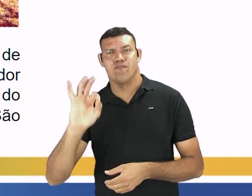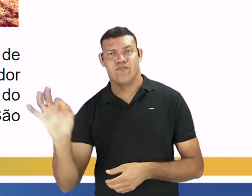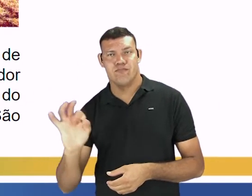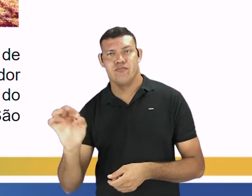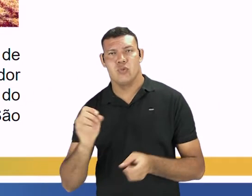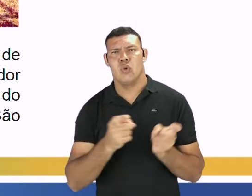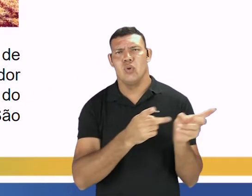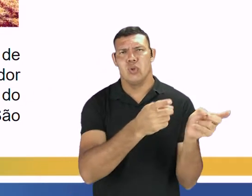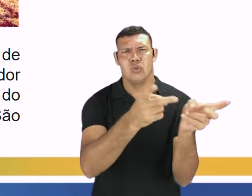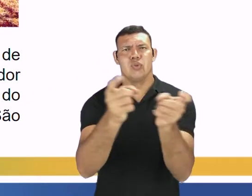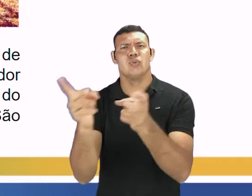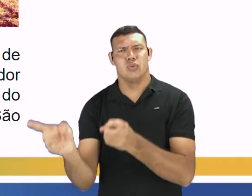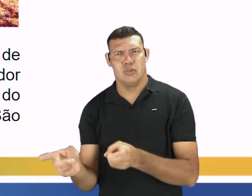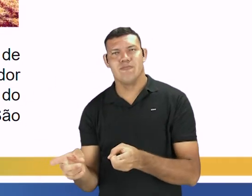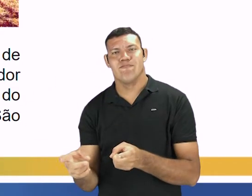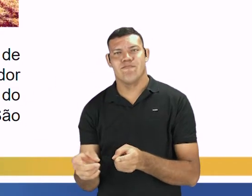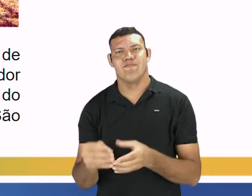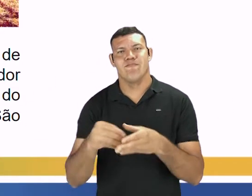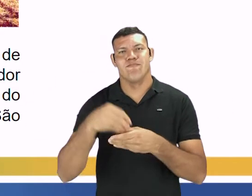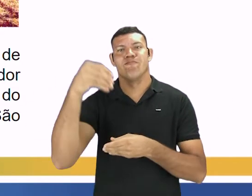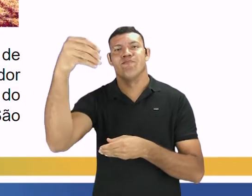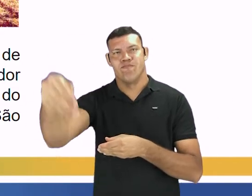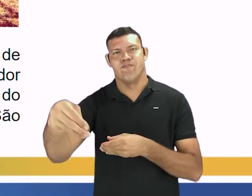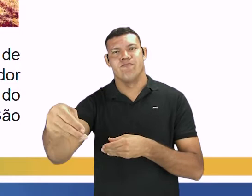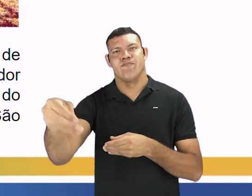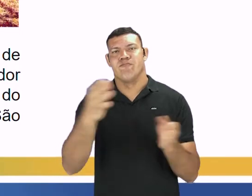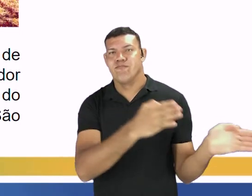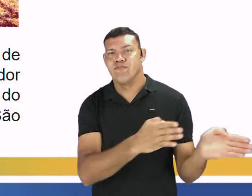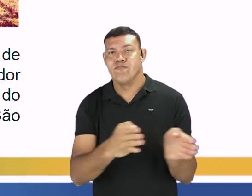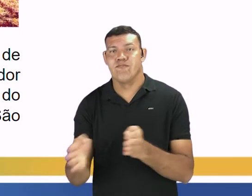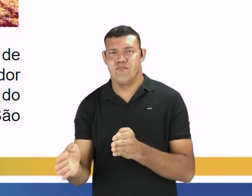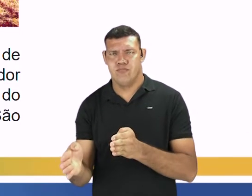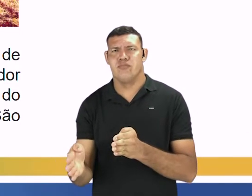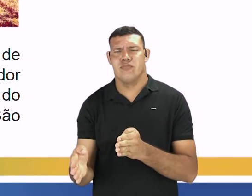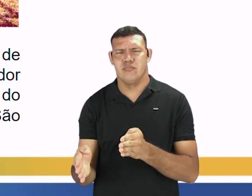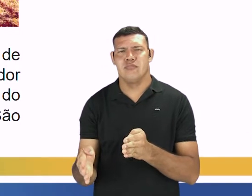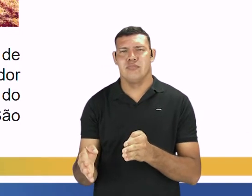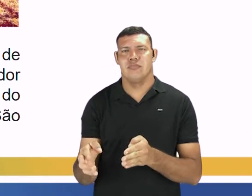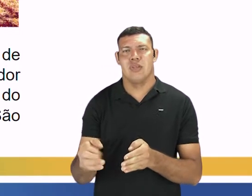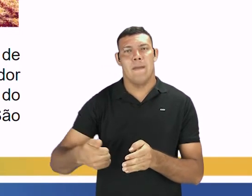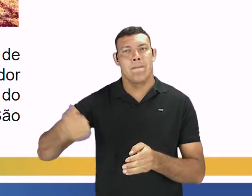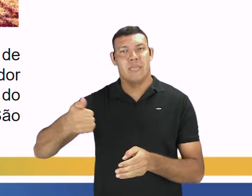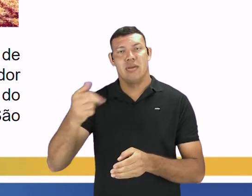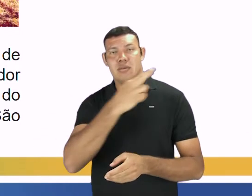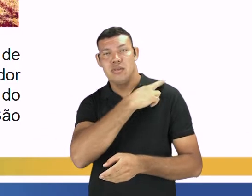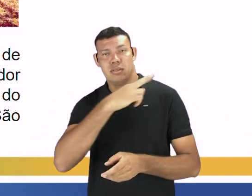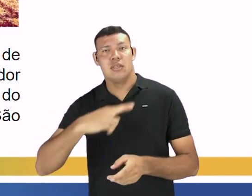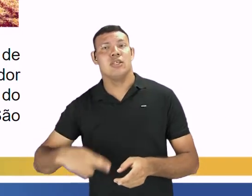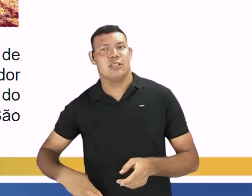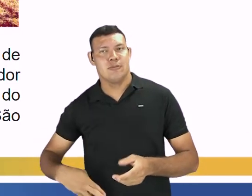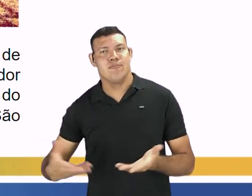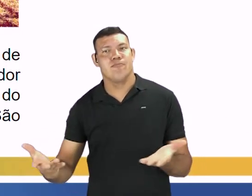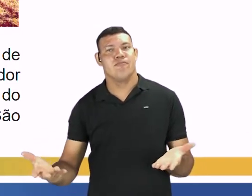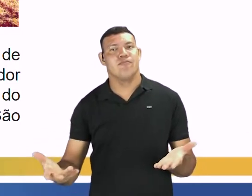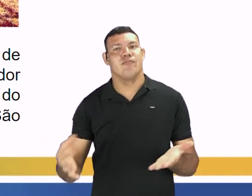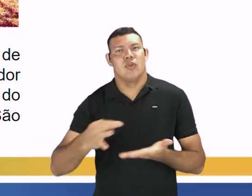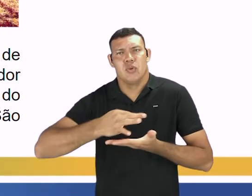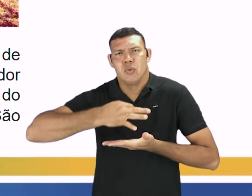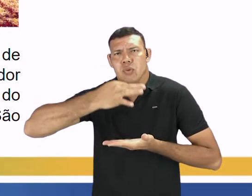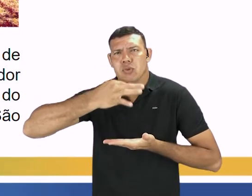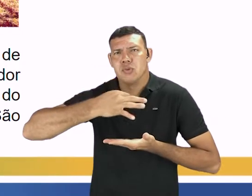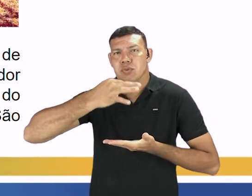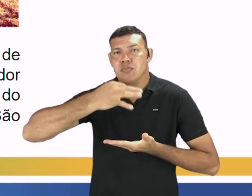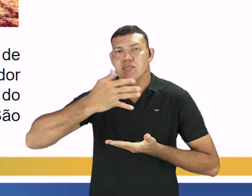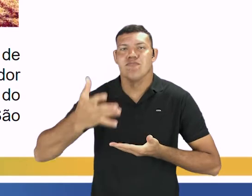das exportações brasileiras, né, durante todo o período aí correspondente à Primeira República, né? Então o café ele vem